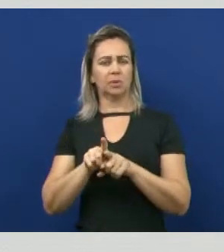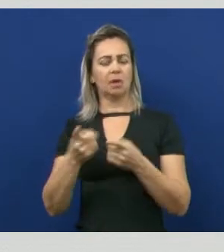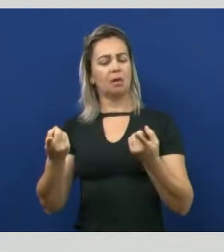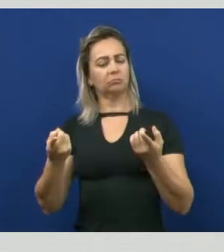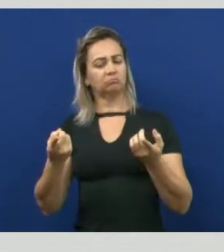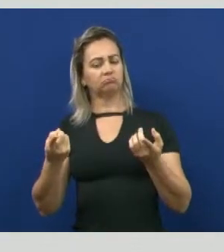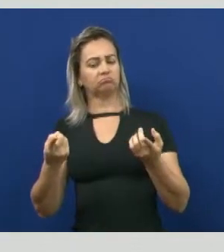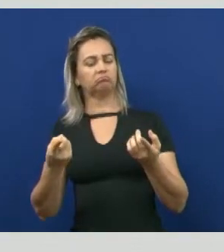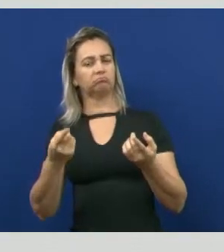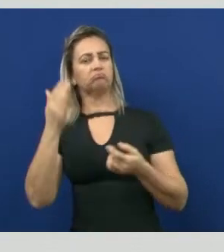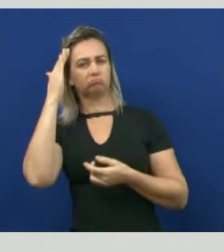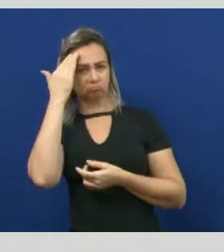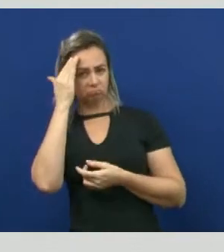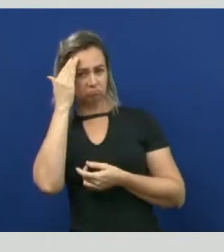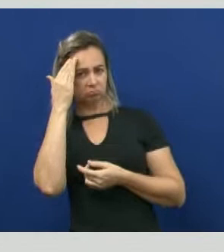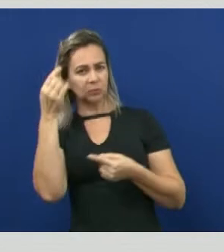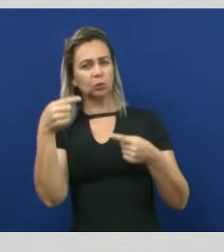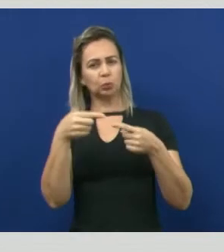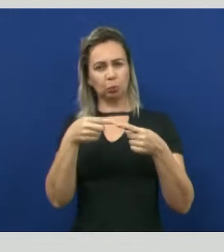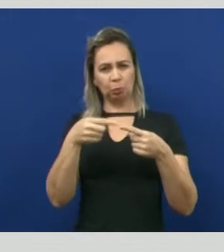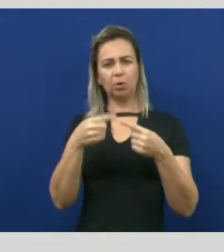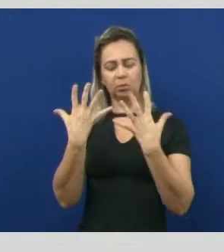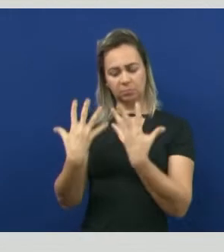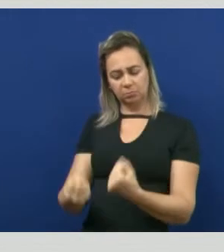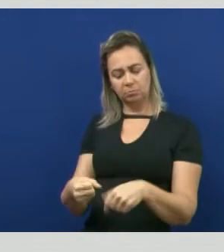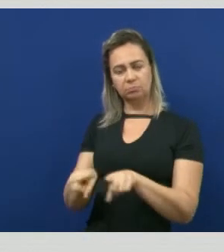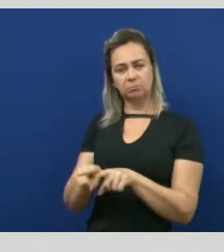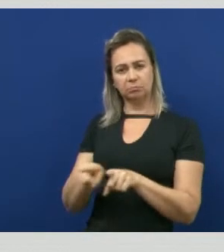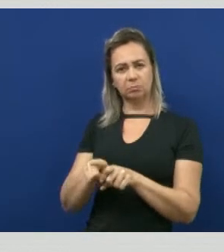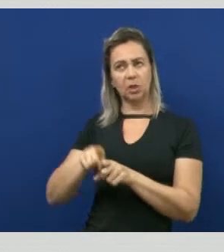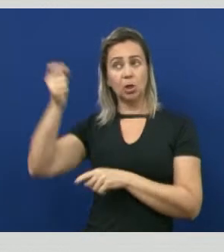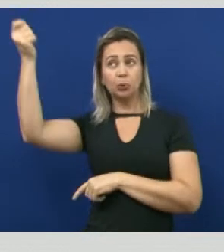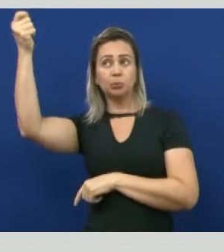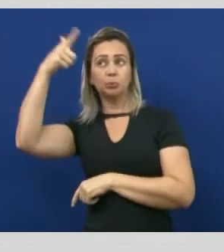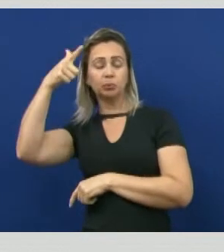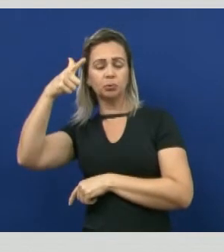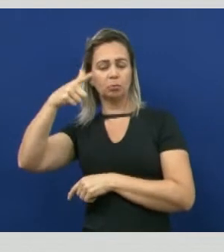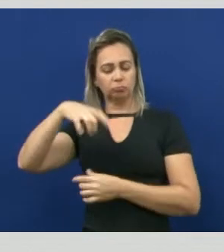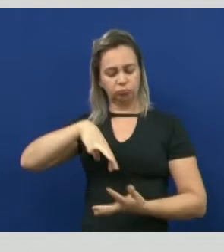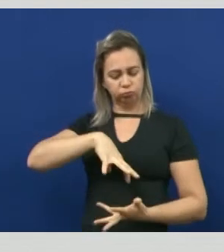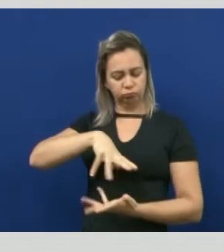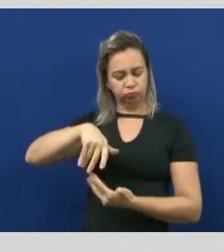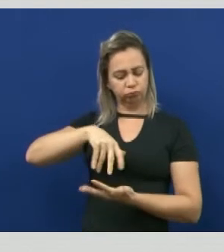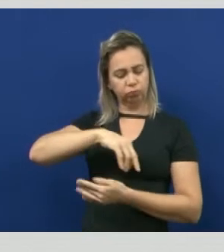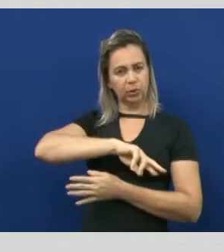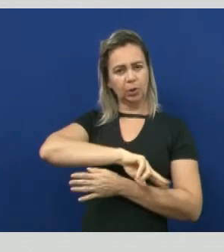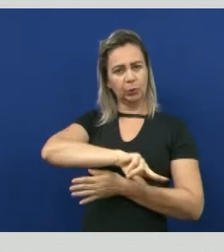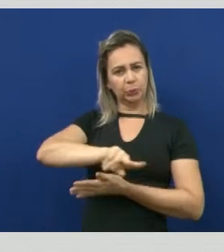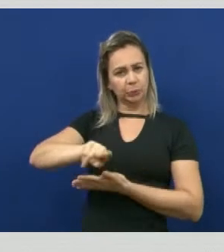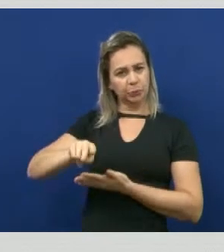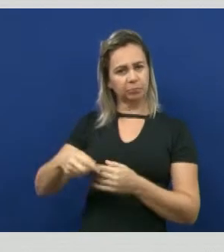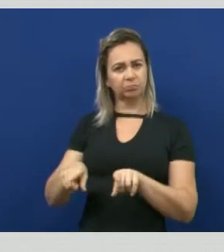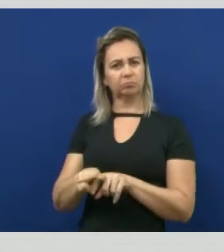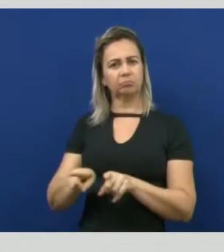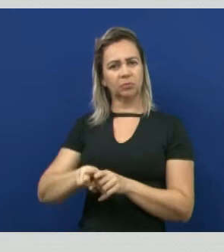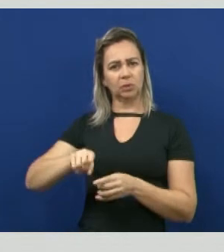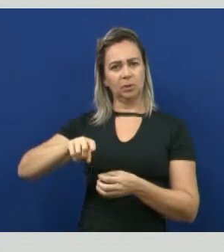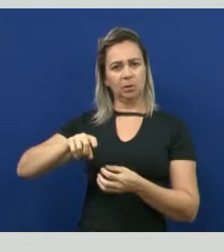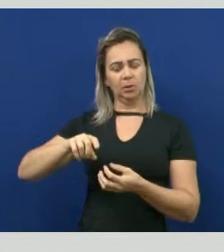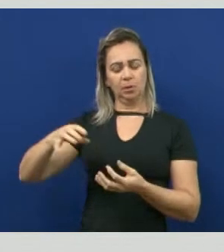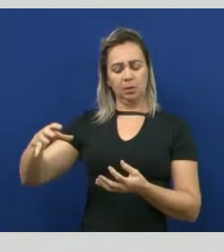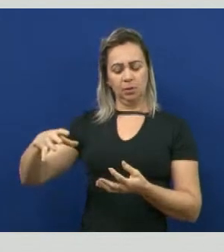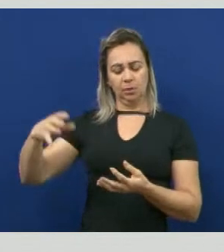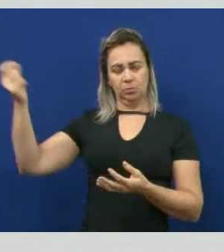ideias. E qual era essa ideia? A ideia era que o Sol ficava no centro do universo e os demais planetas giravam ao